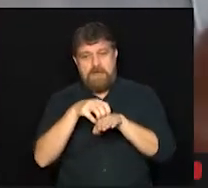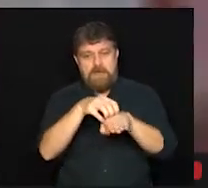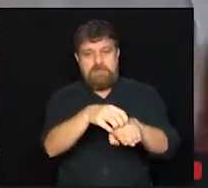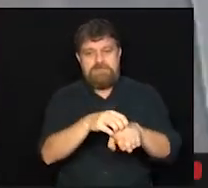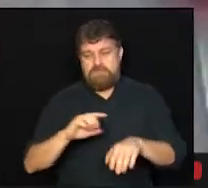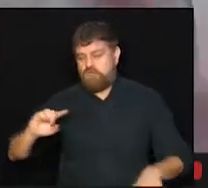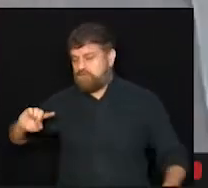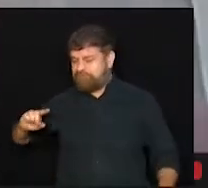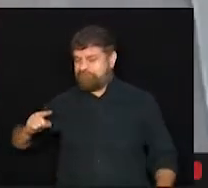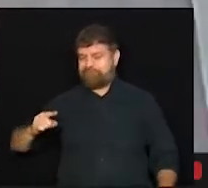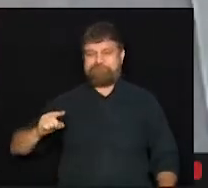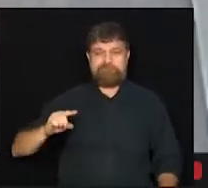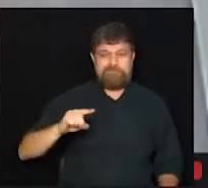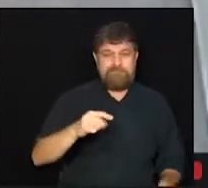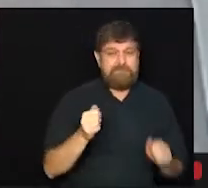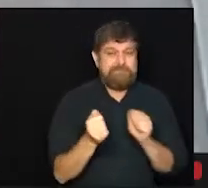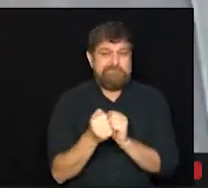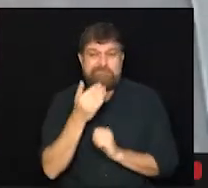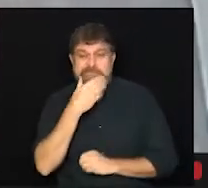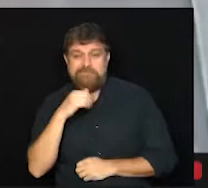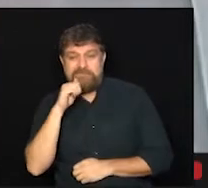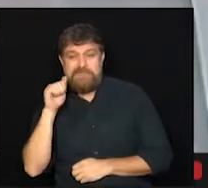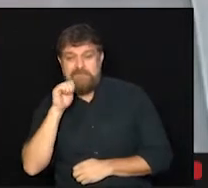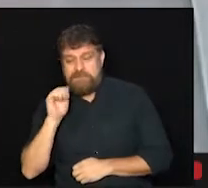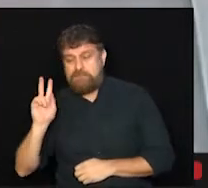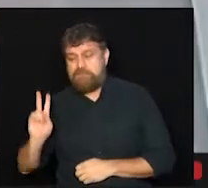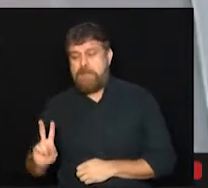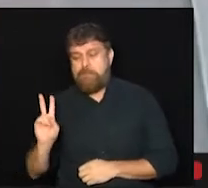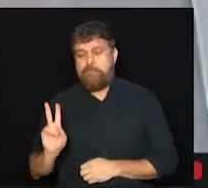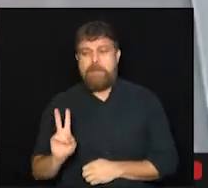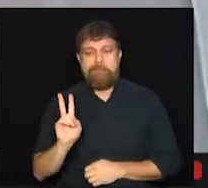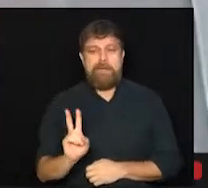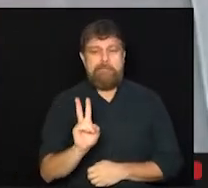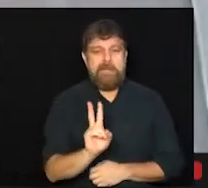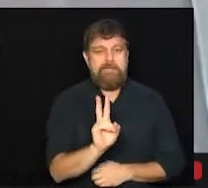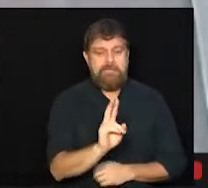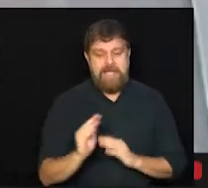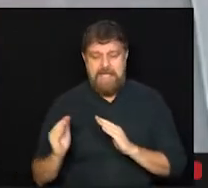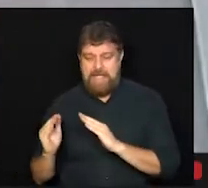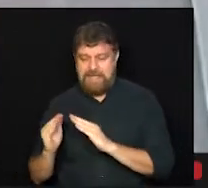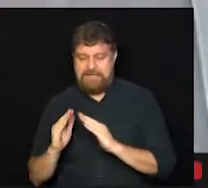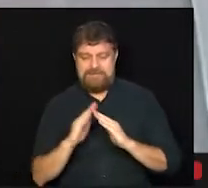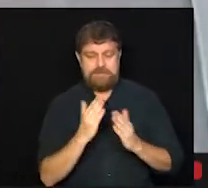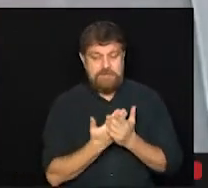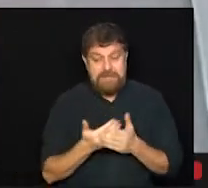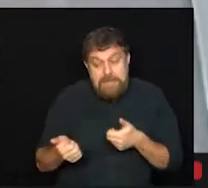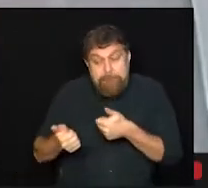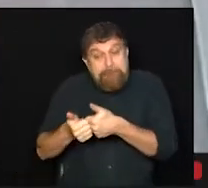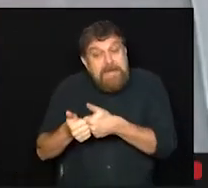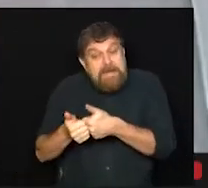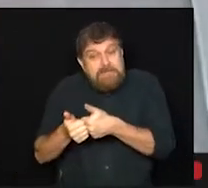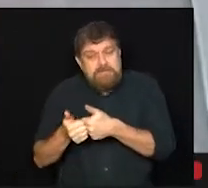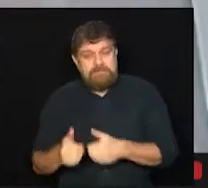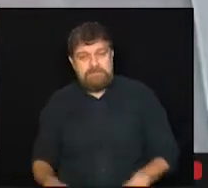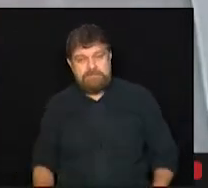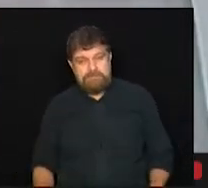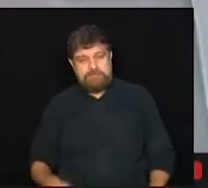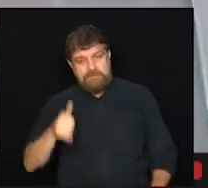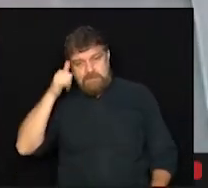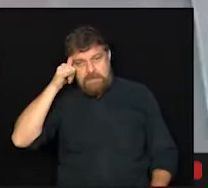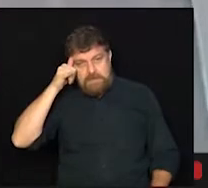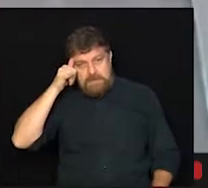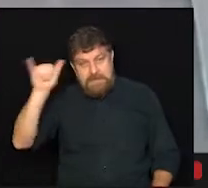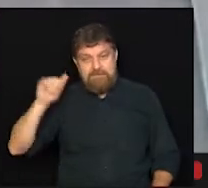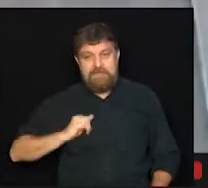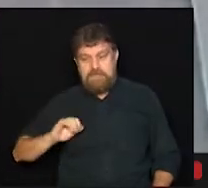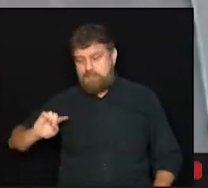lugar, habitualmente, nessas condições, a moradia próxima, né? Enfim, é uma junção